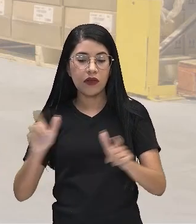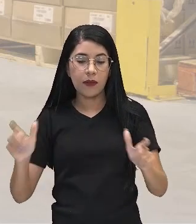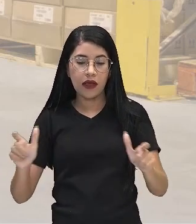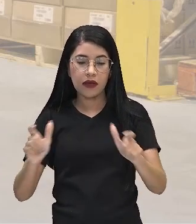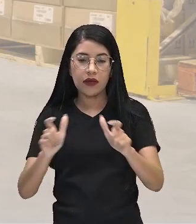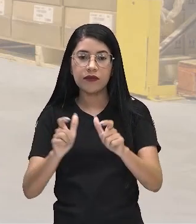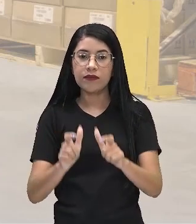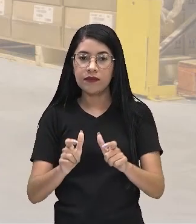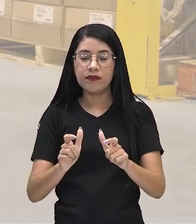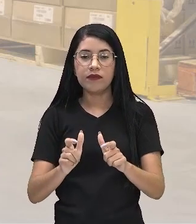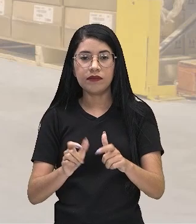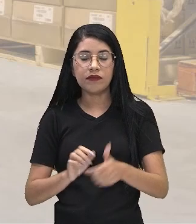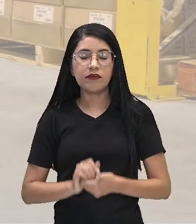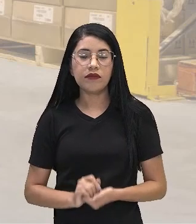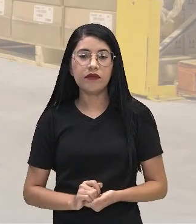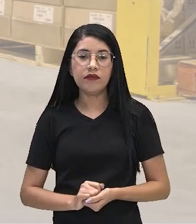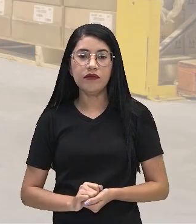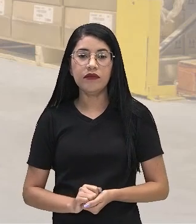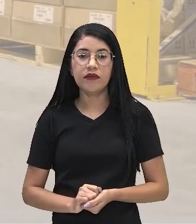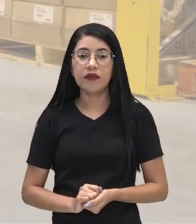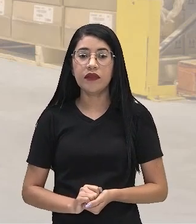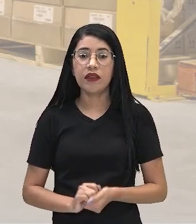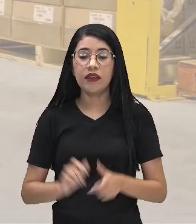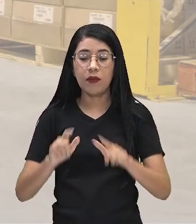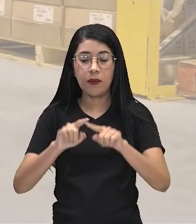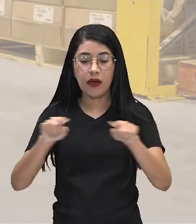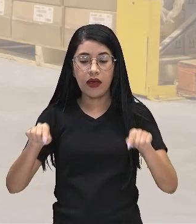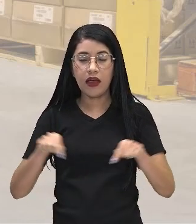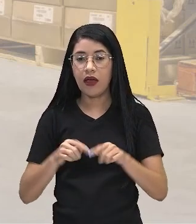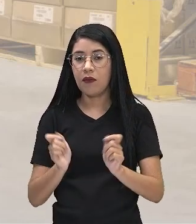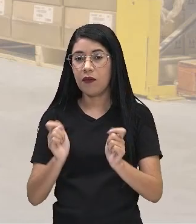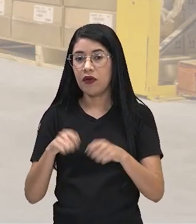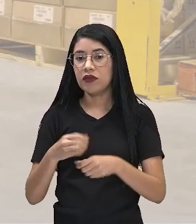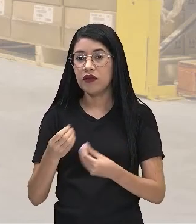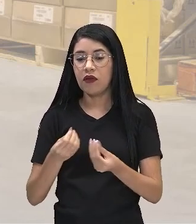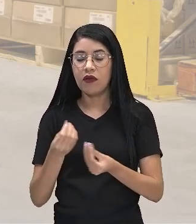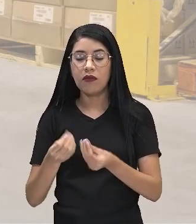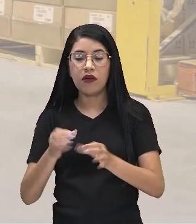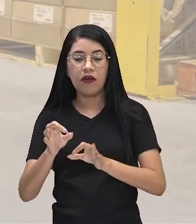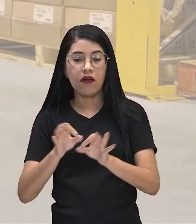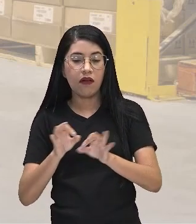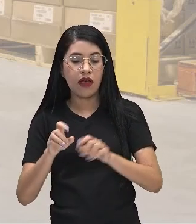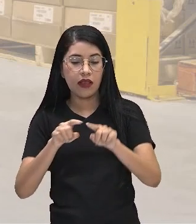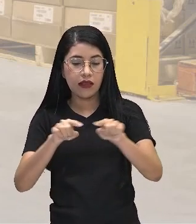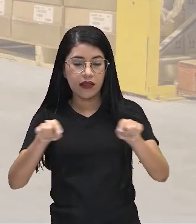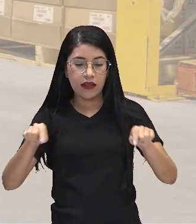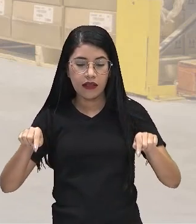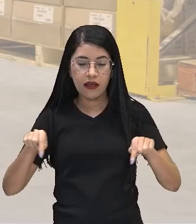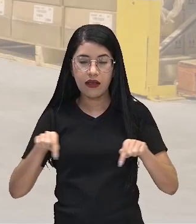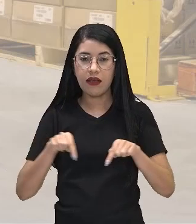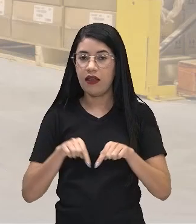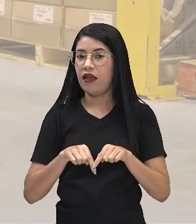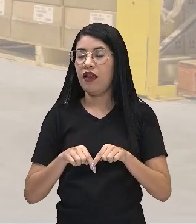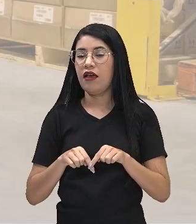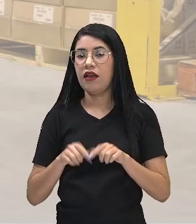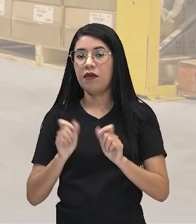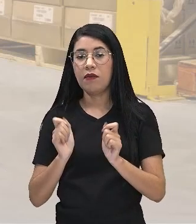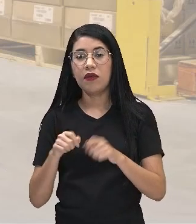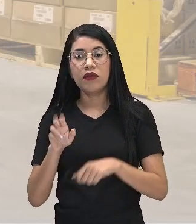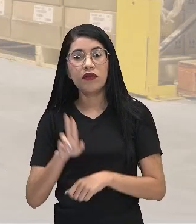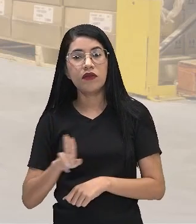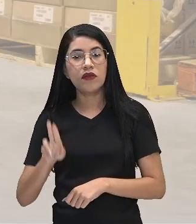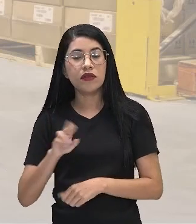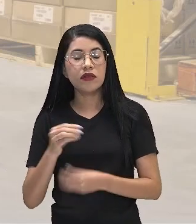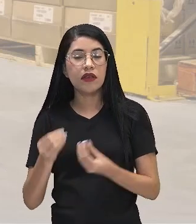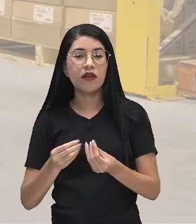área menor. Né? Então, o pallet ele permite exatamente isso, permite que em uma mesma área, né, vocês estão vendo aí,